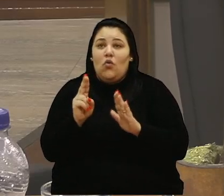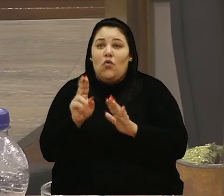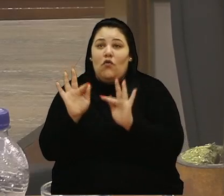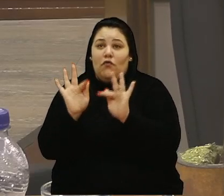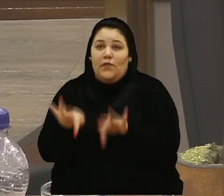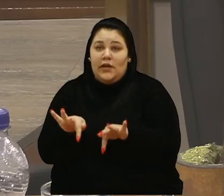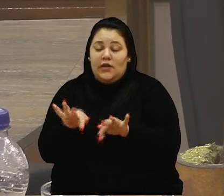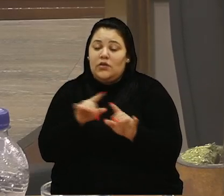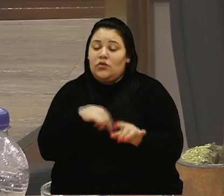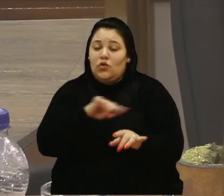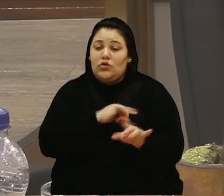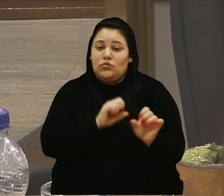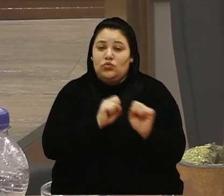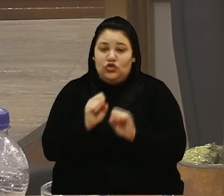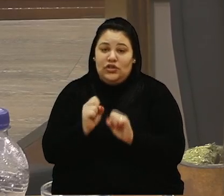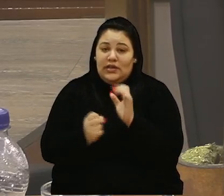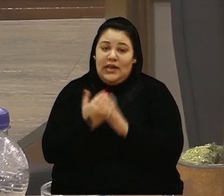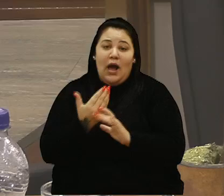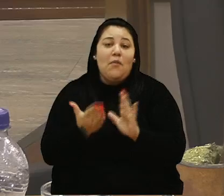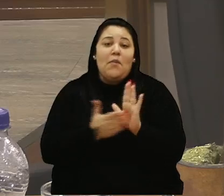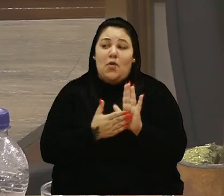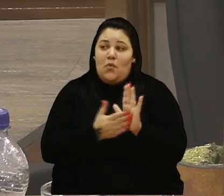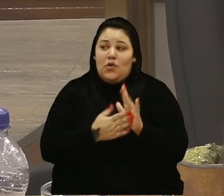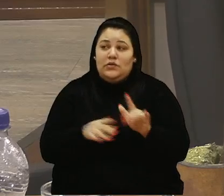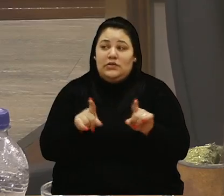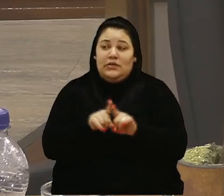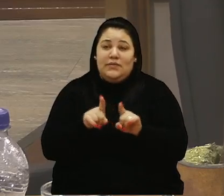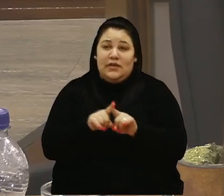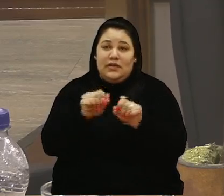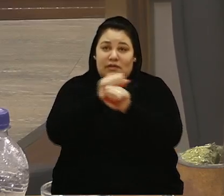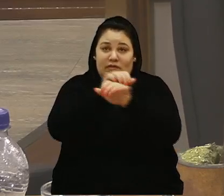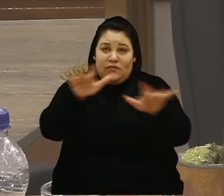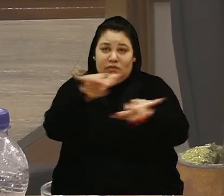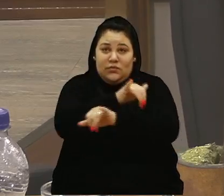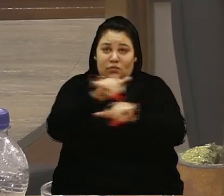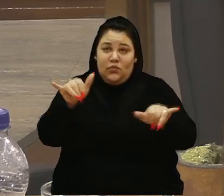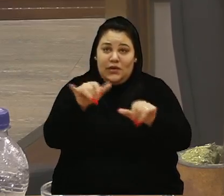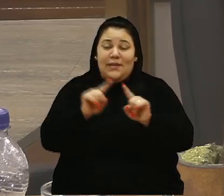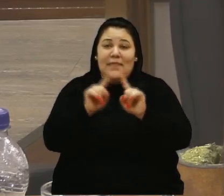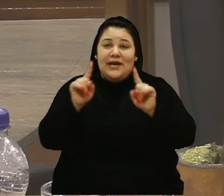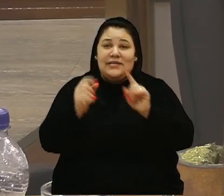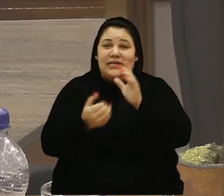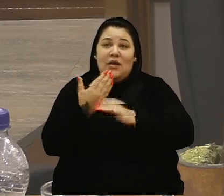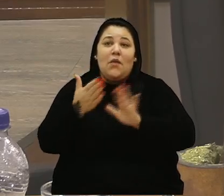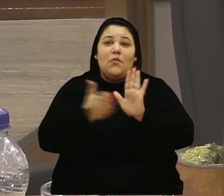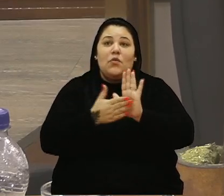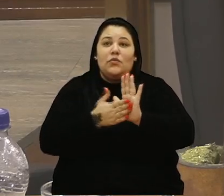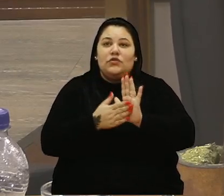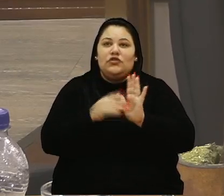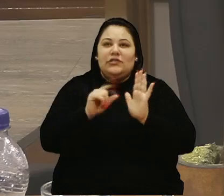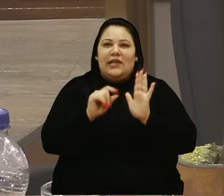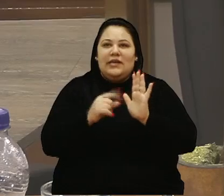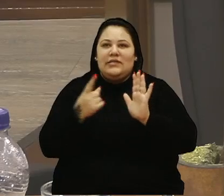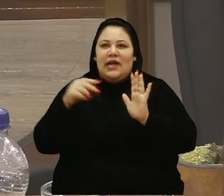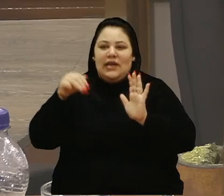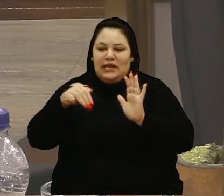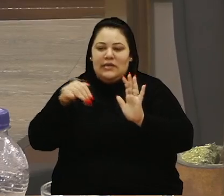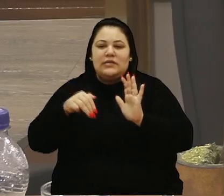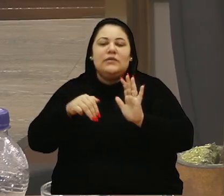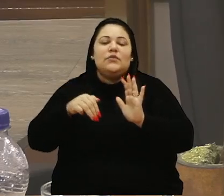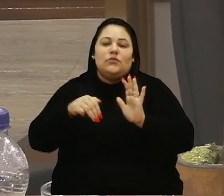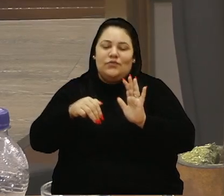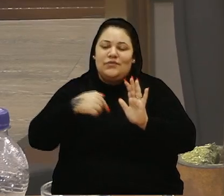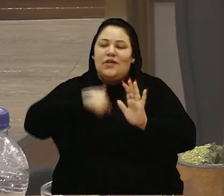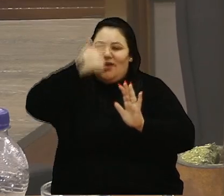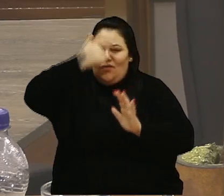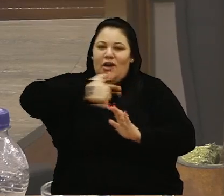poderia, inclusive, propor e tornar pública essa informação, mas na verdade, acho que deveria propor de 10 a 15 minutos. Eu acho que seria algo tolerável, porque